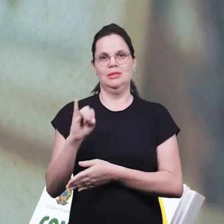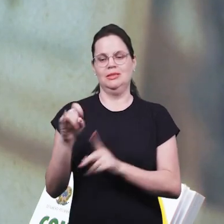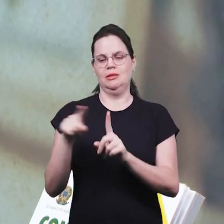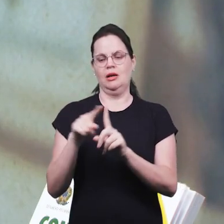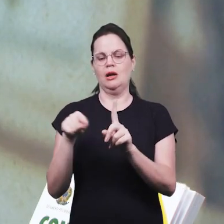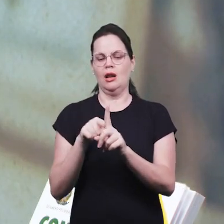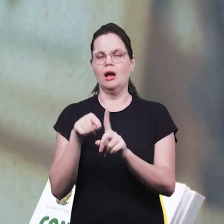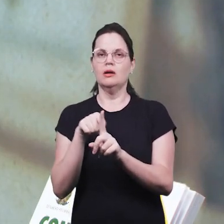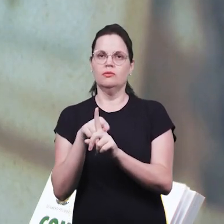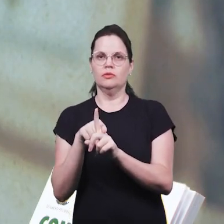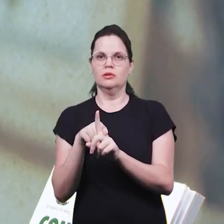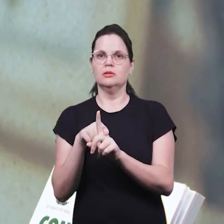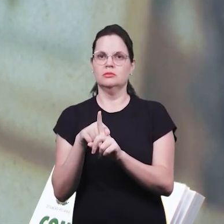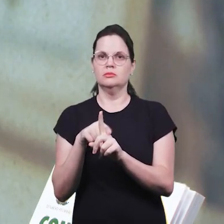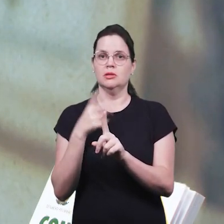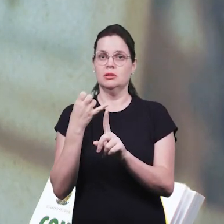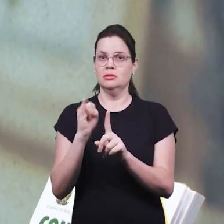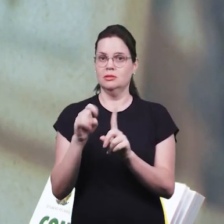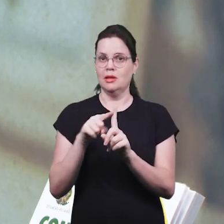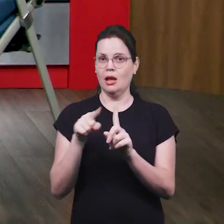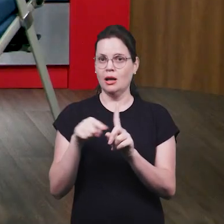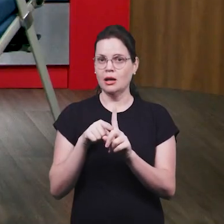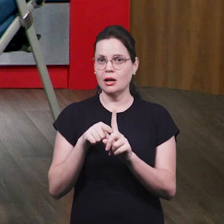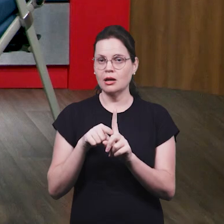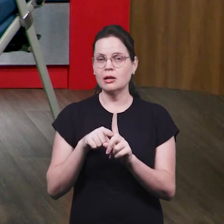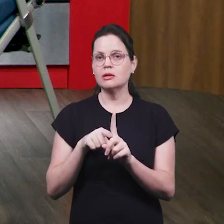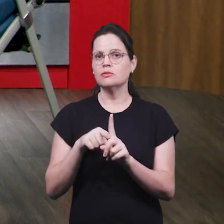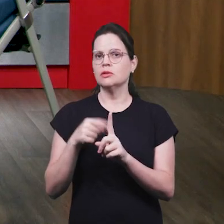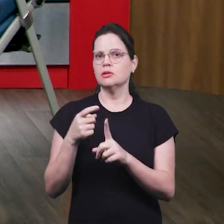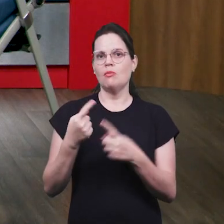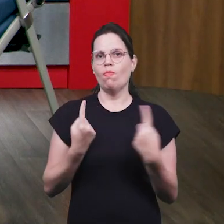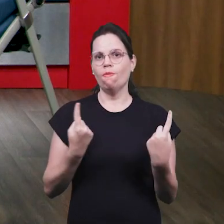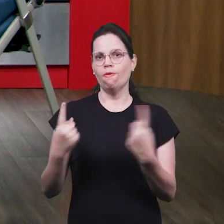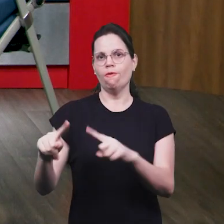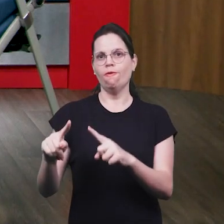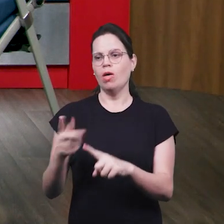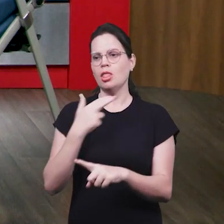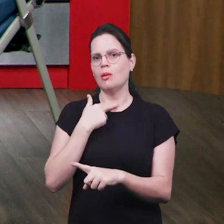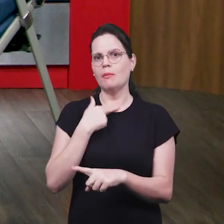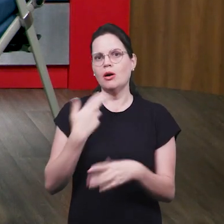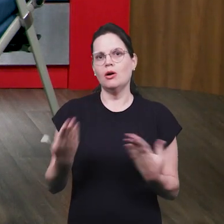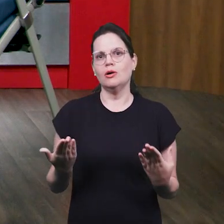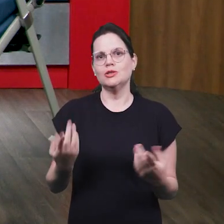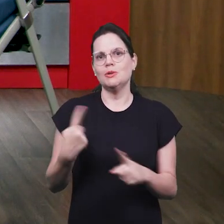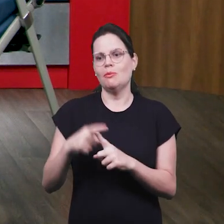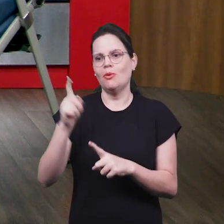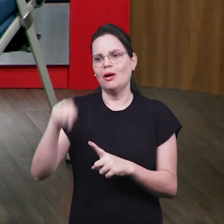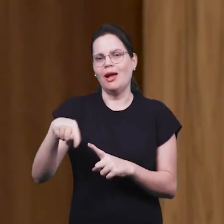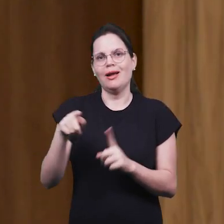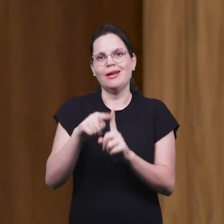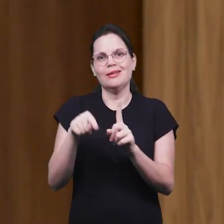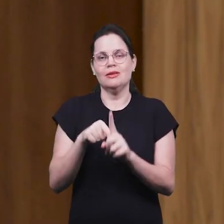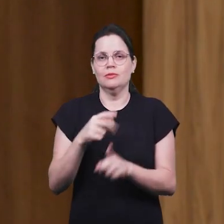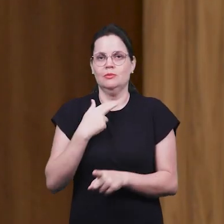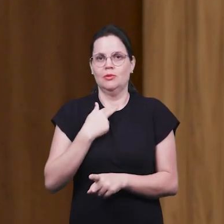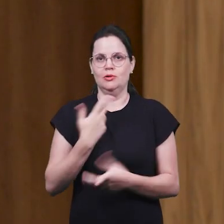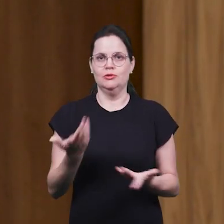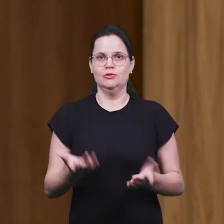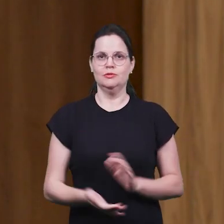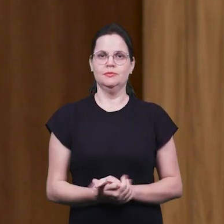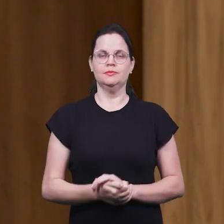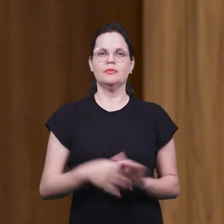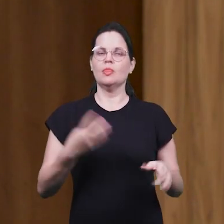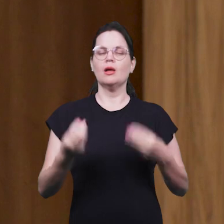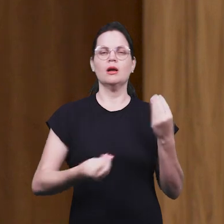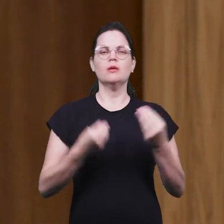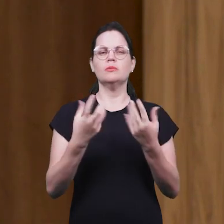de gravidez. Perfeito. Onde que não pode se haver uma perseguição por essa condição dela assim estar. Doutor Álvaro, e como que